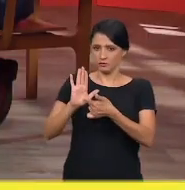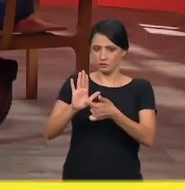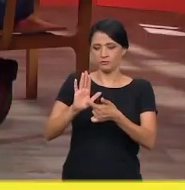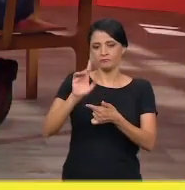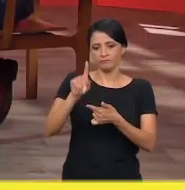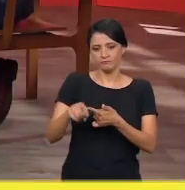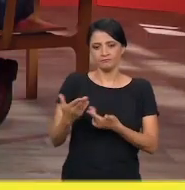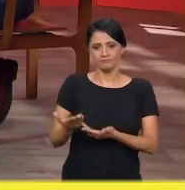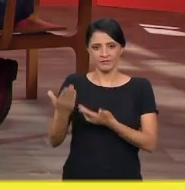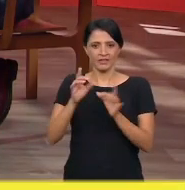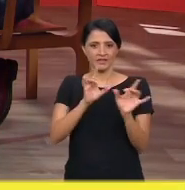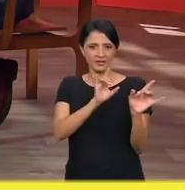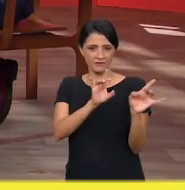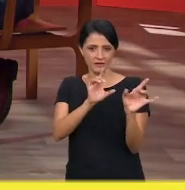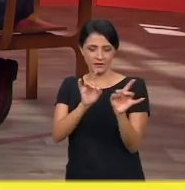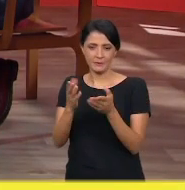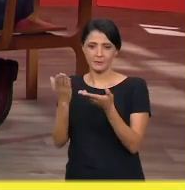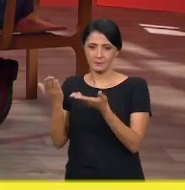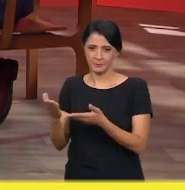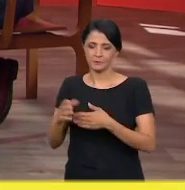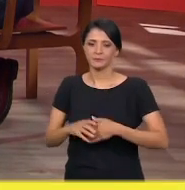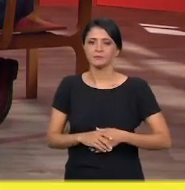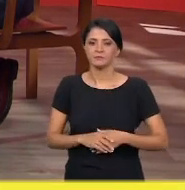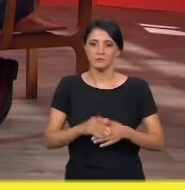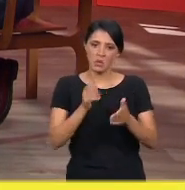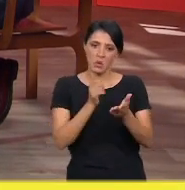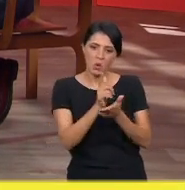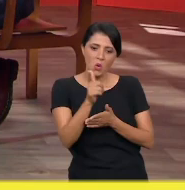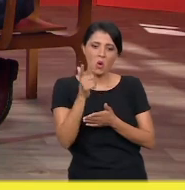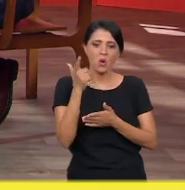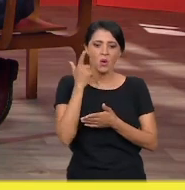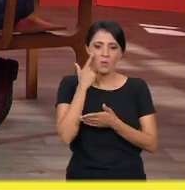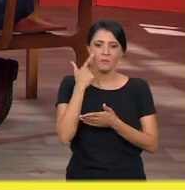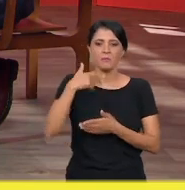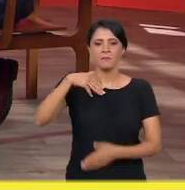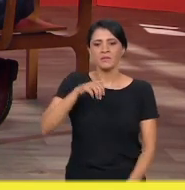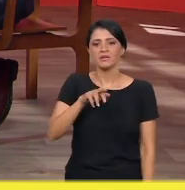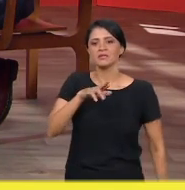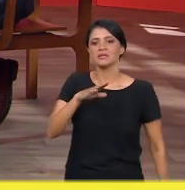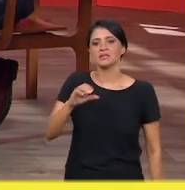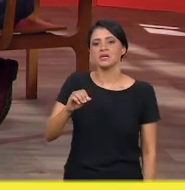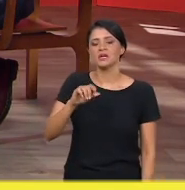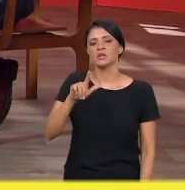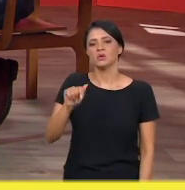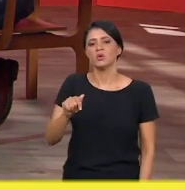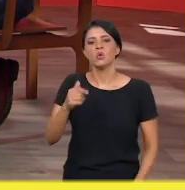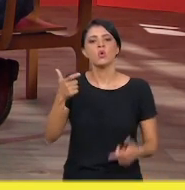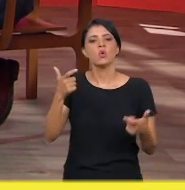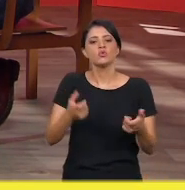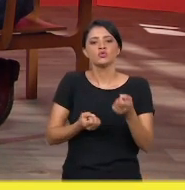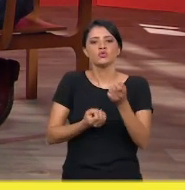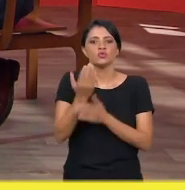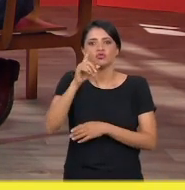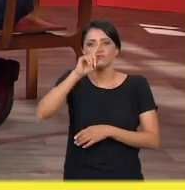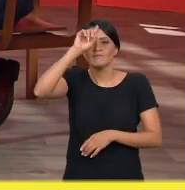Está à venda com o prefácio do Marcelo Gleiser, De Onde Surgem as Grandes Ideias.